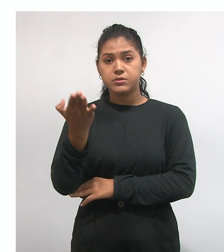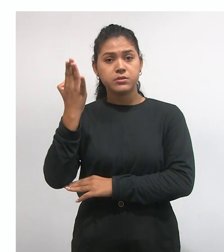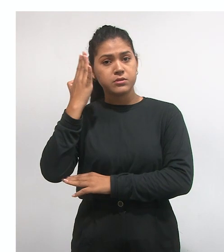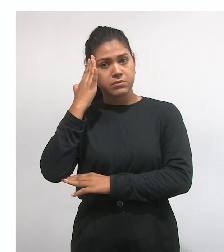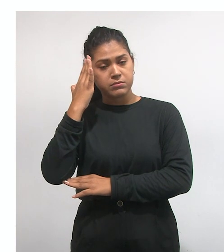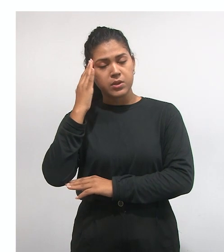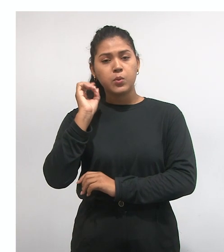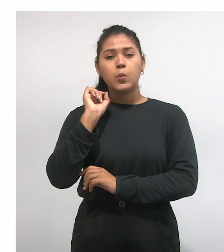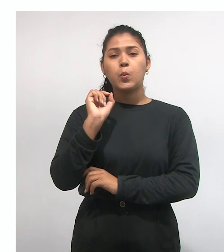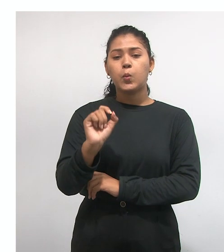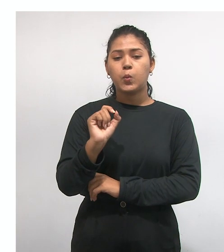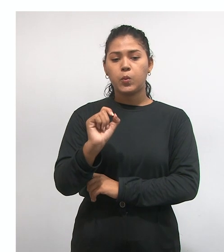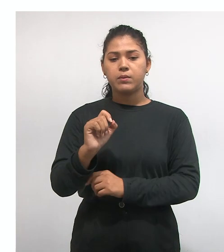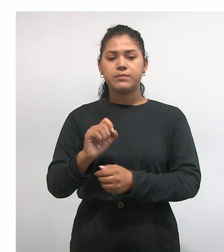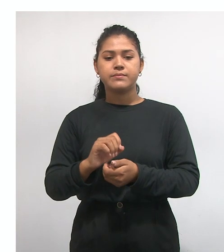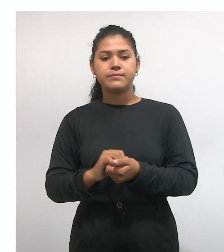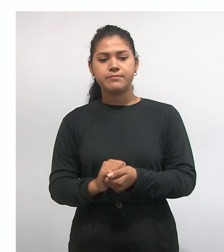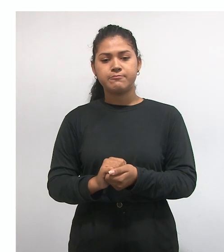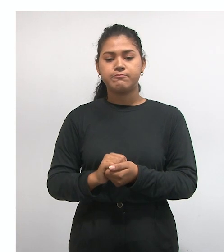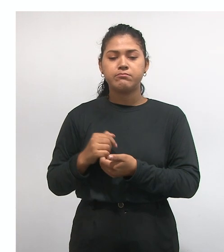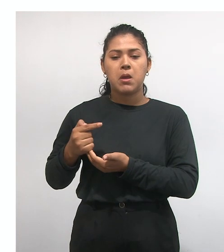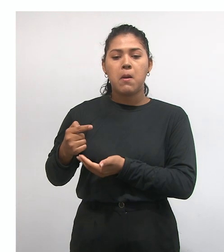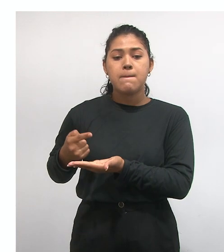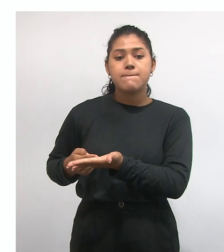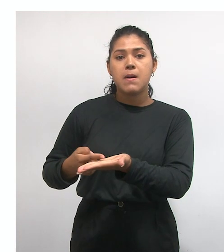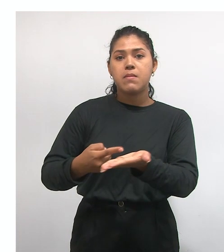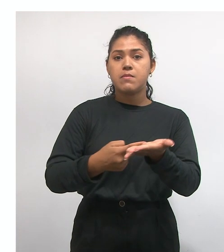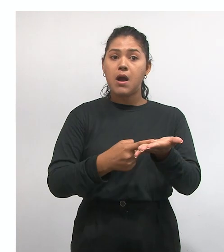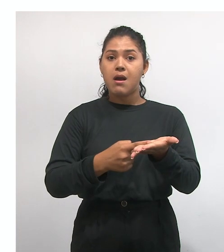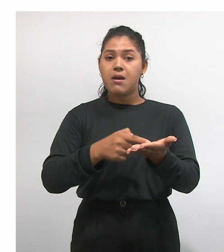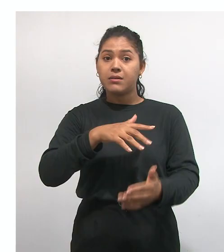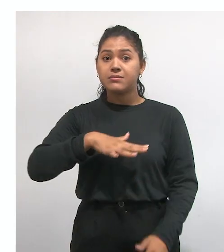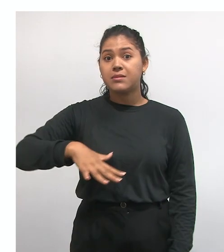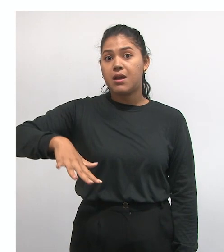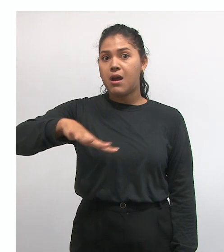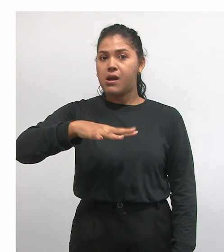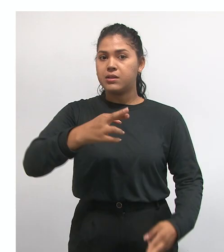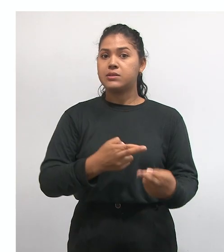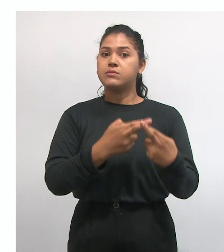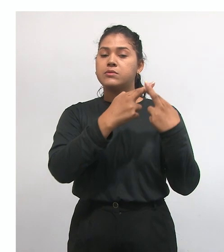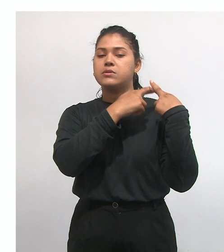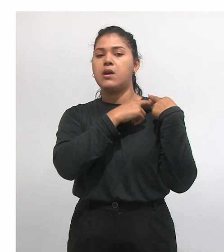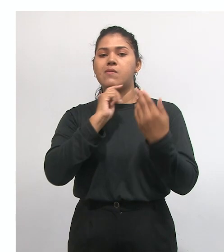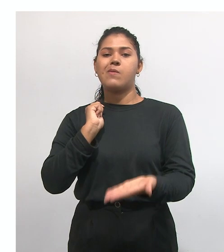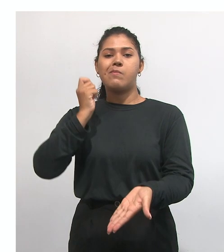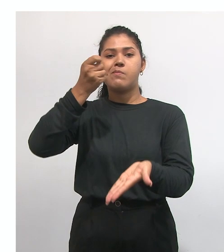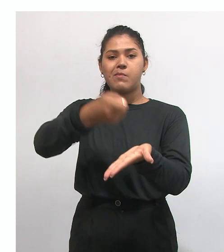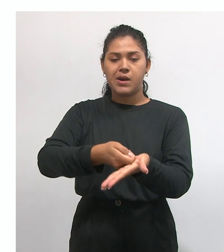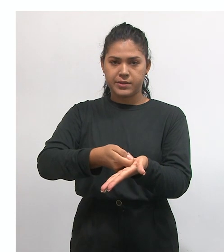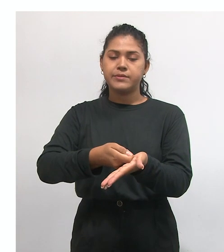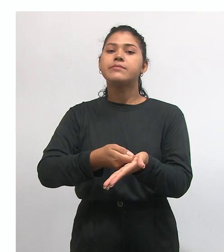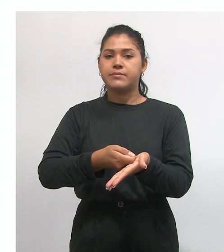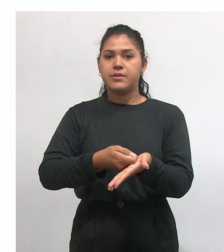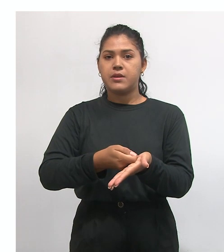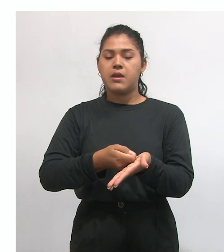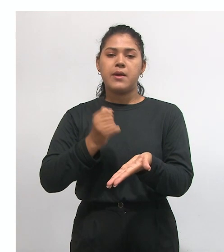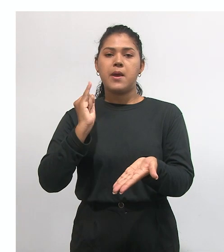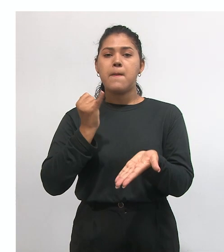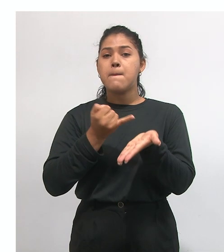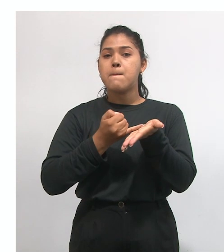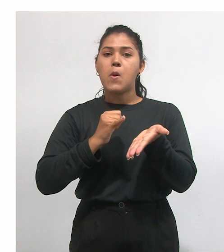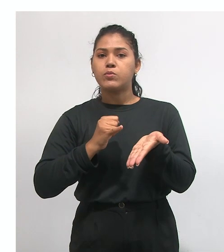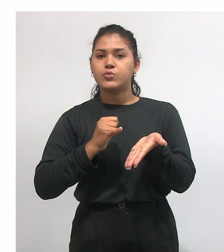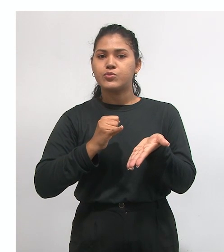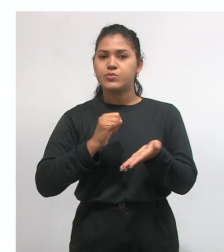só. As convenções particulares relativa à responsabilidade pelo pagamento dos tributos não podem